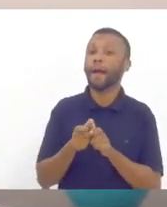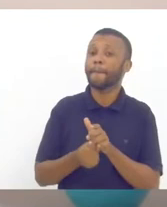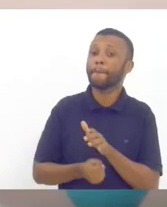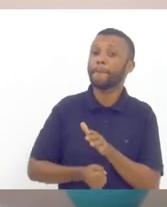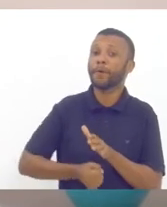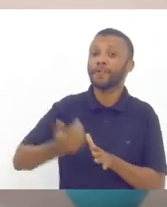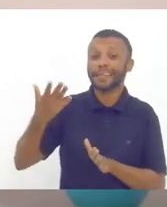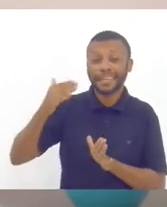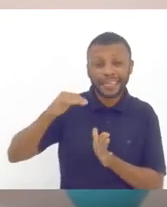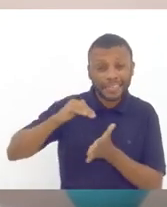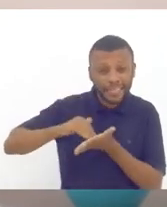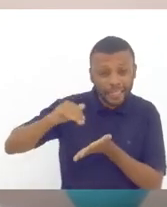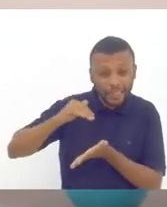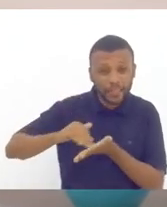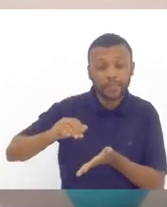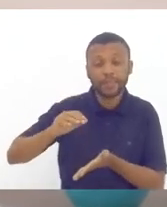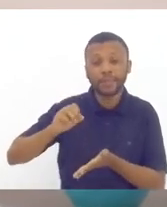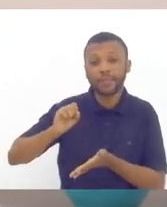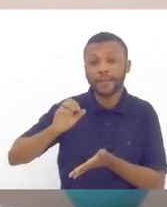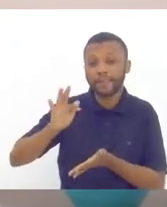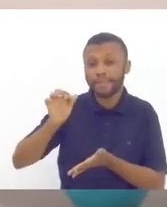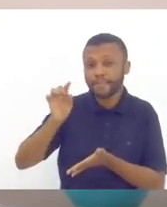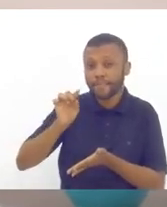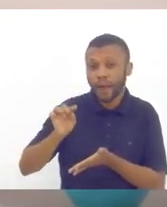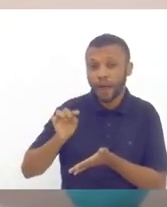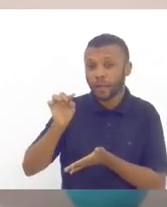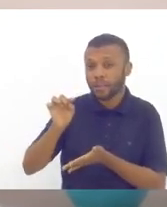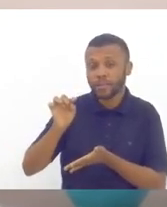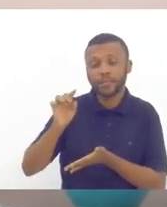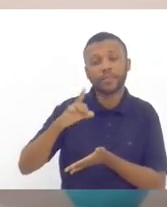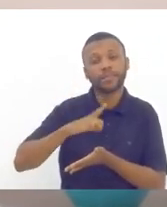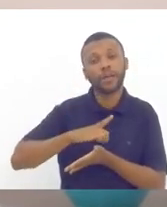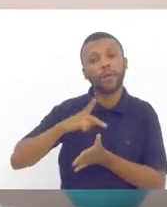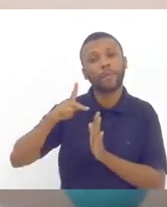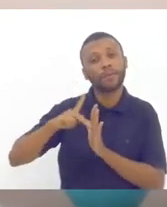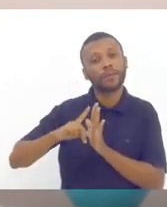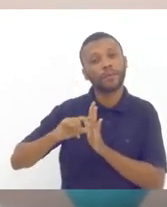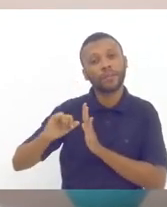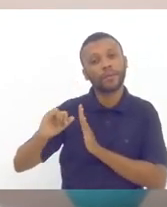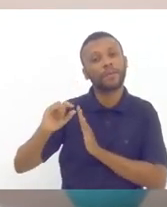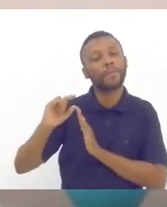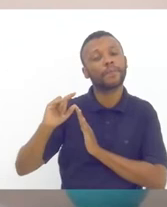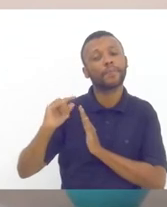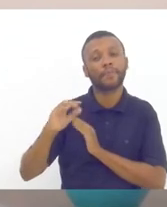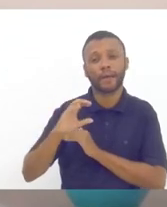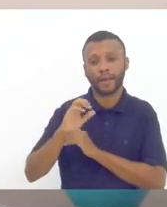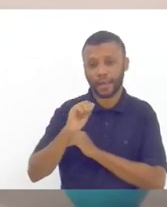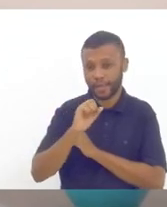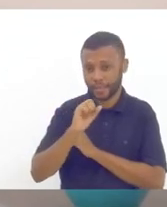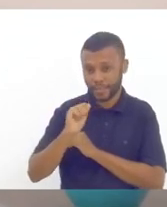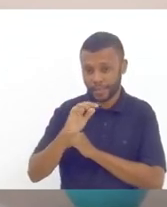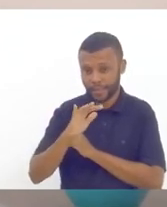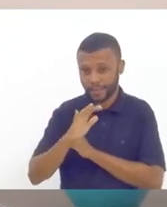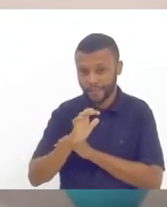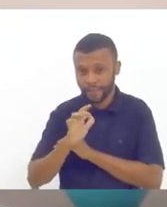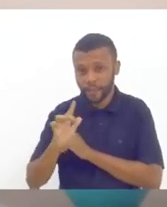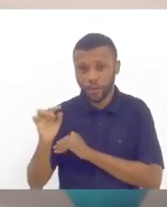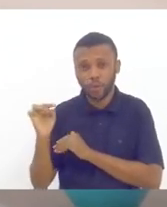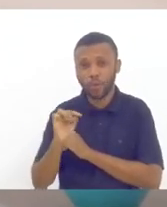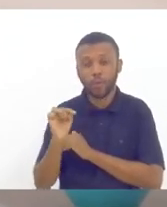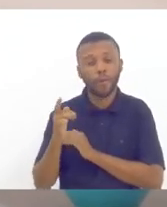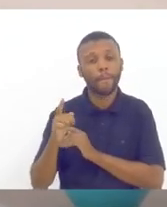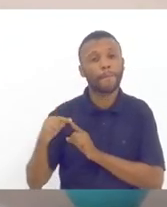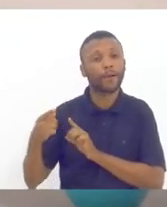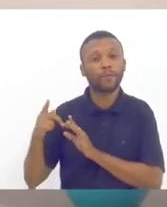de Fazenda, e o senhor sabe disso, manda um projeto de lei para a Casa Civil e o projeto de lei